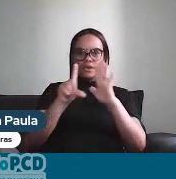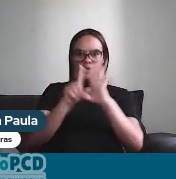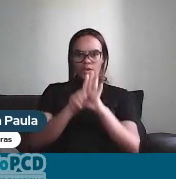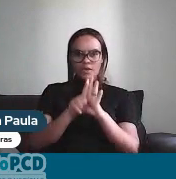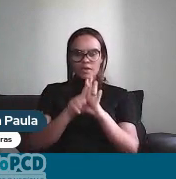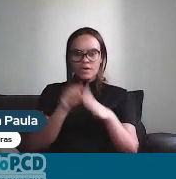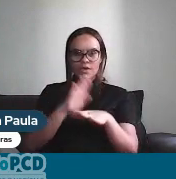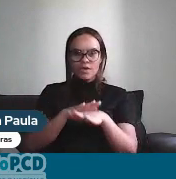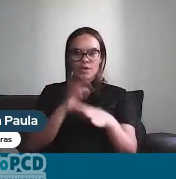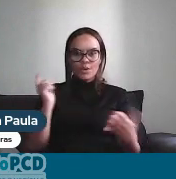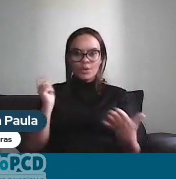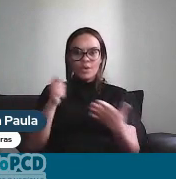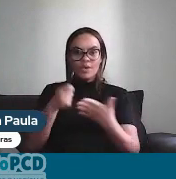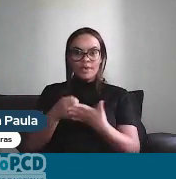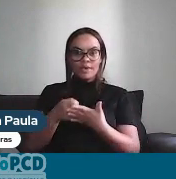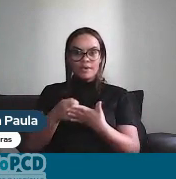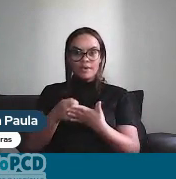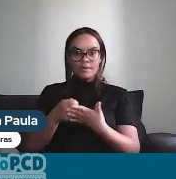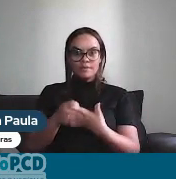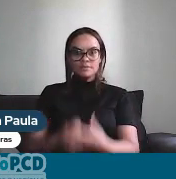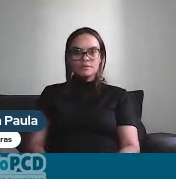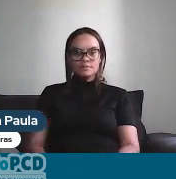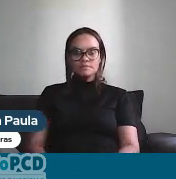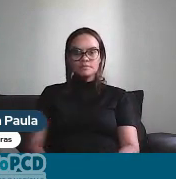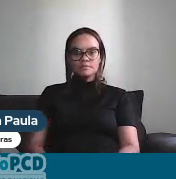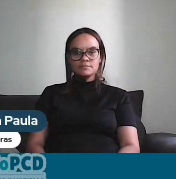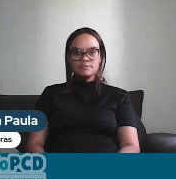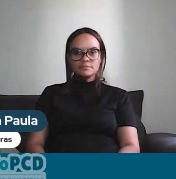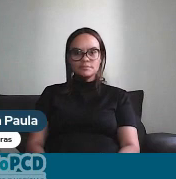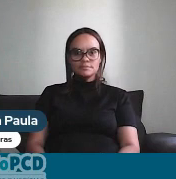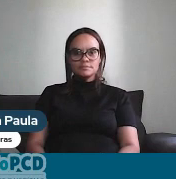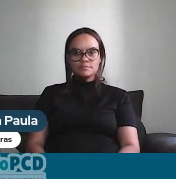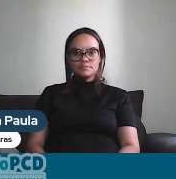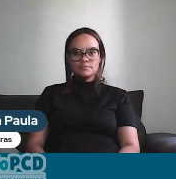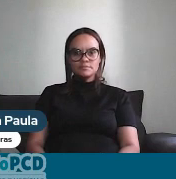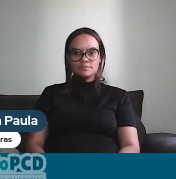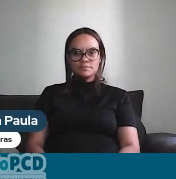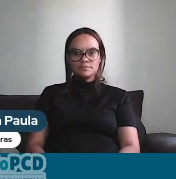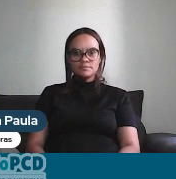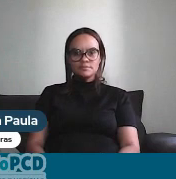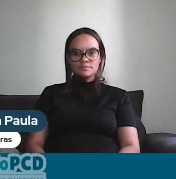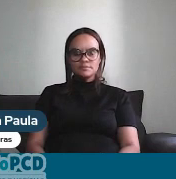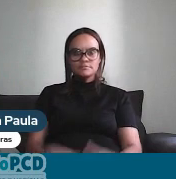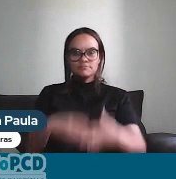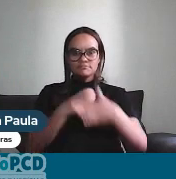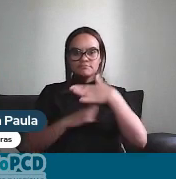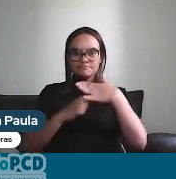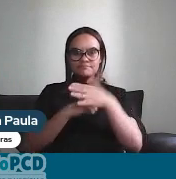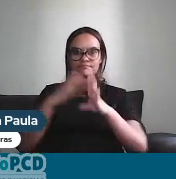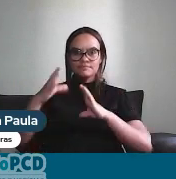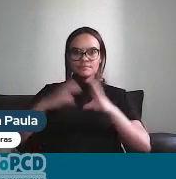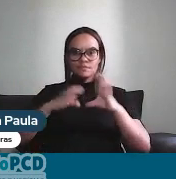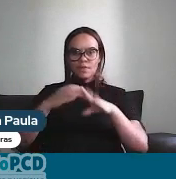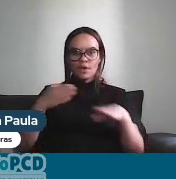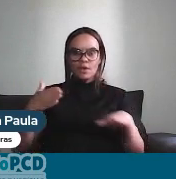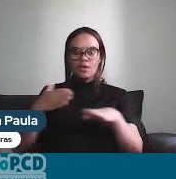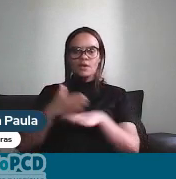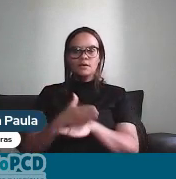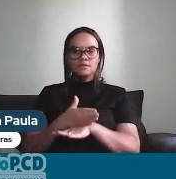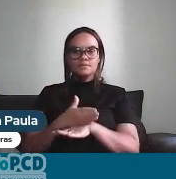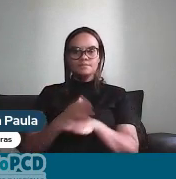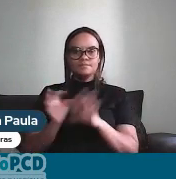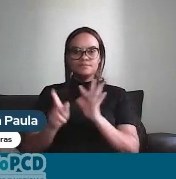ação afirmativa quanto à entrada nas empresas ou nos concursos públicos, como a